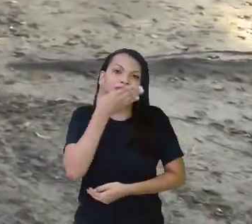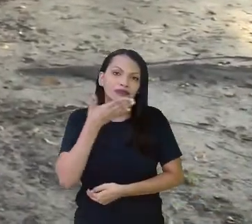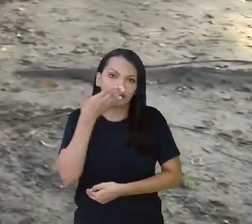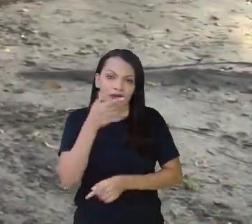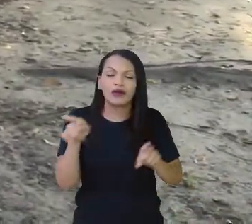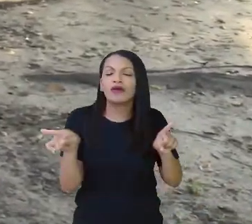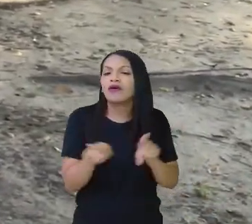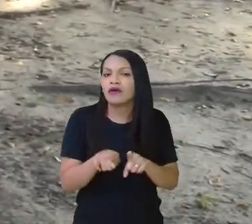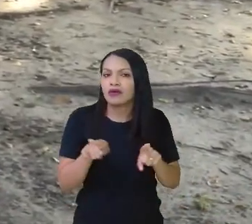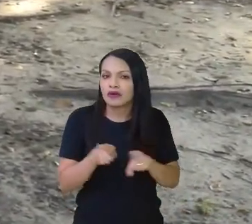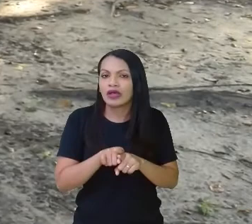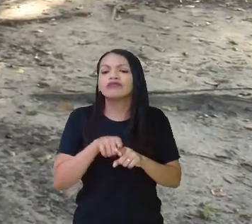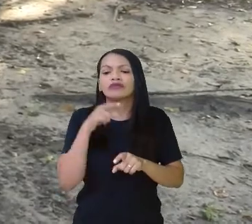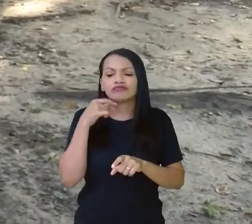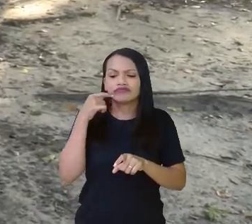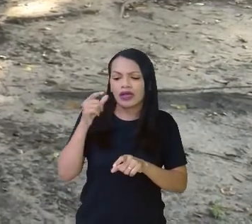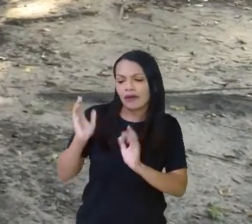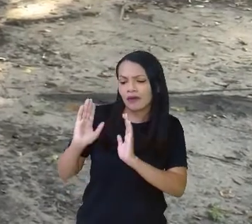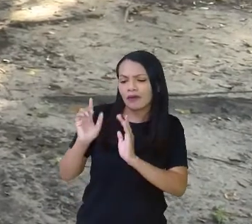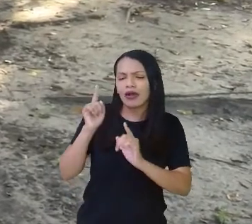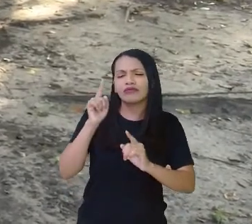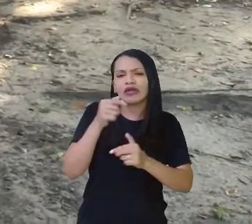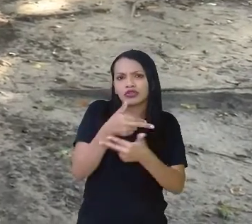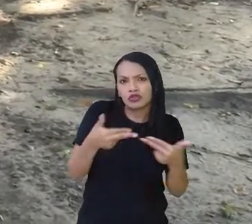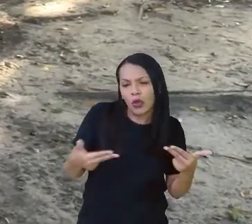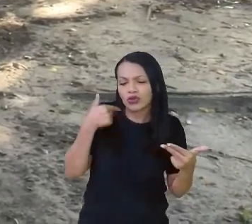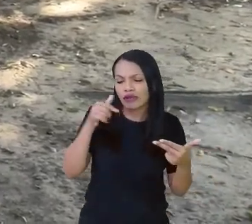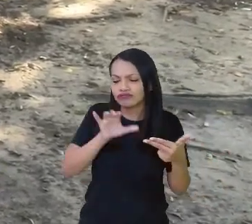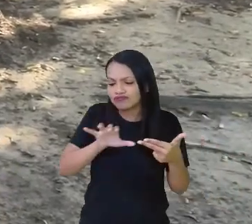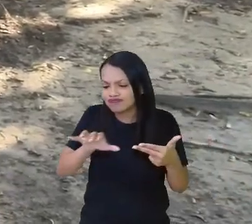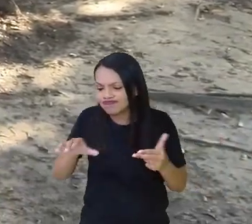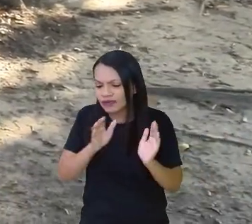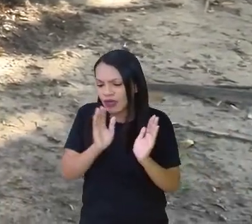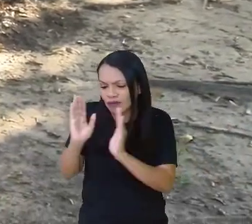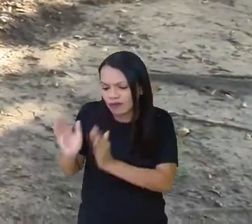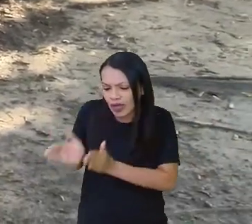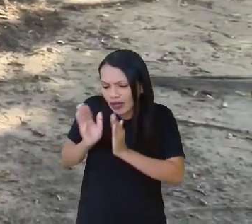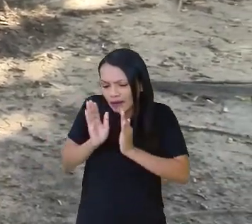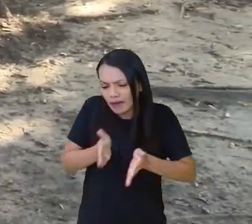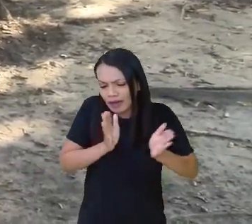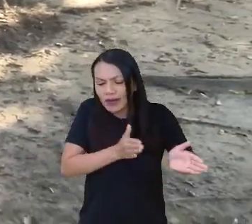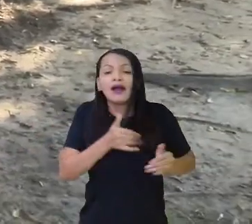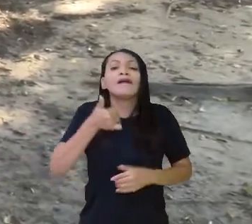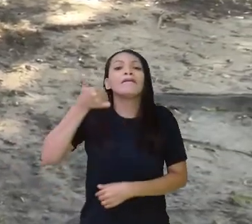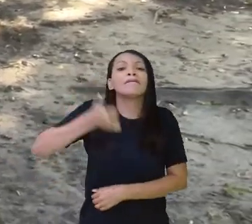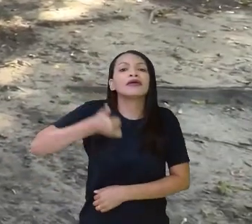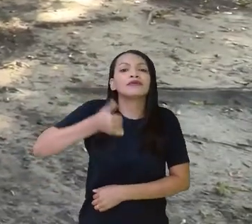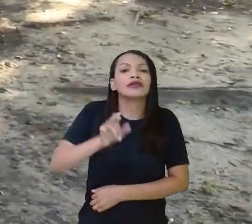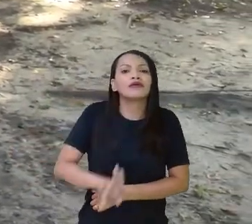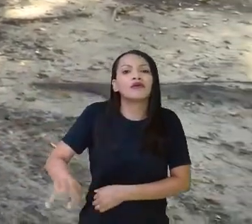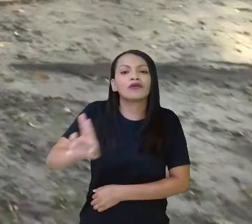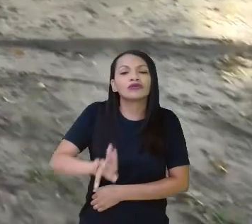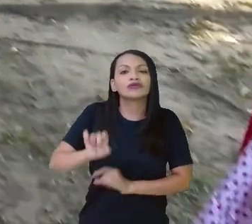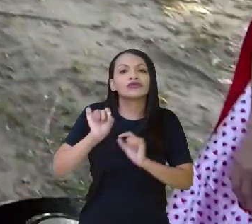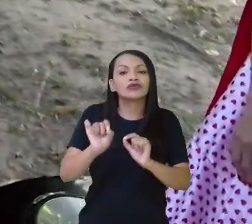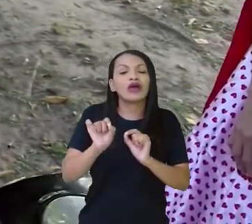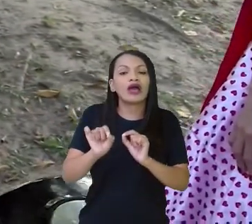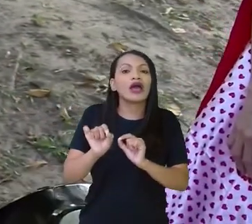separei os ingredientes. Primeiramente, a gente vai utilizar